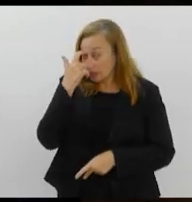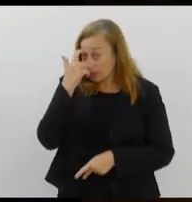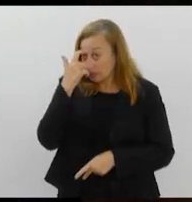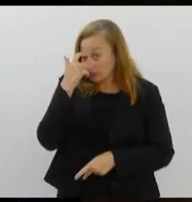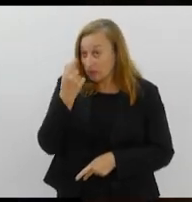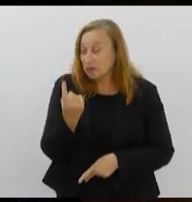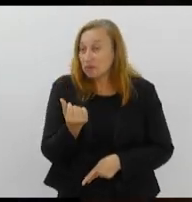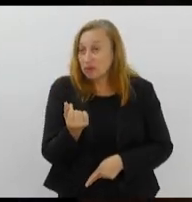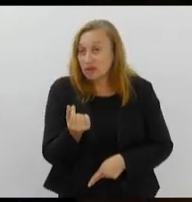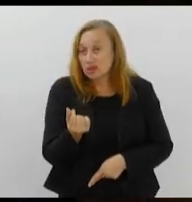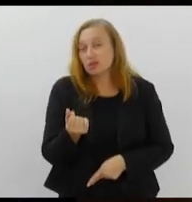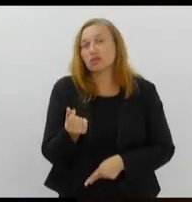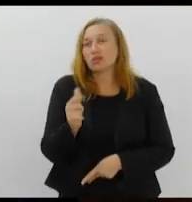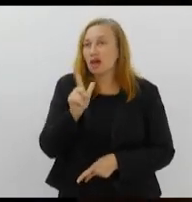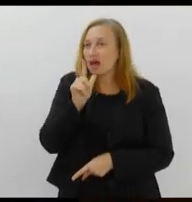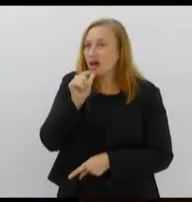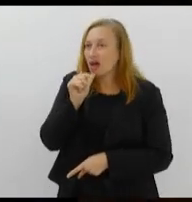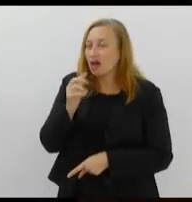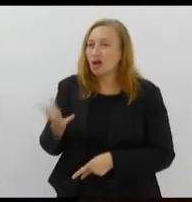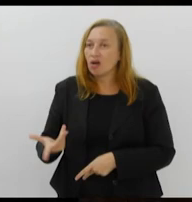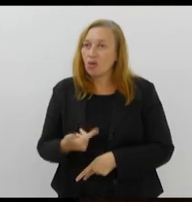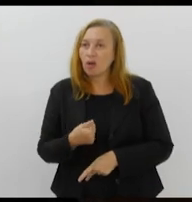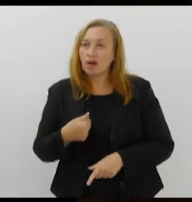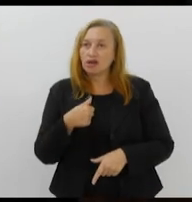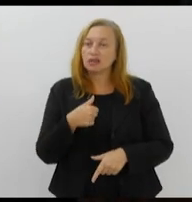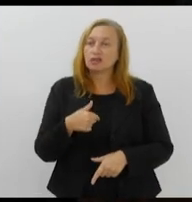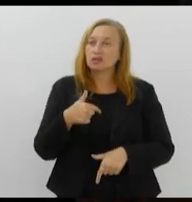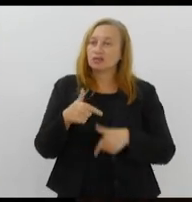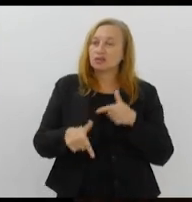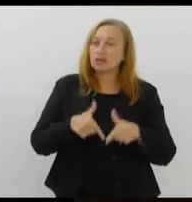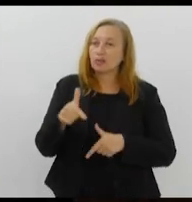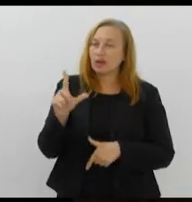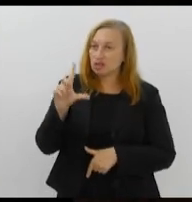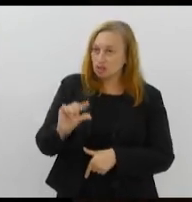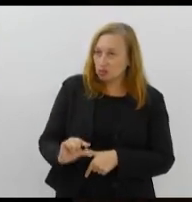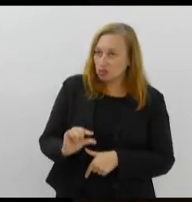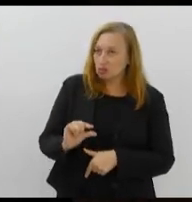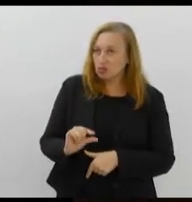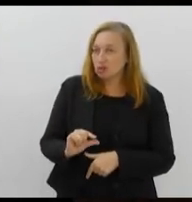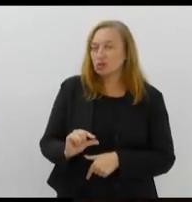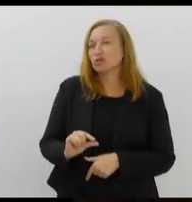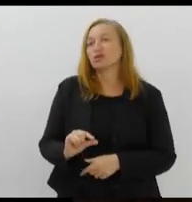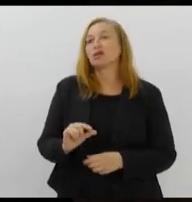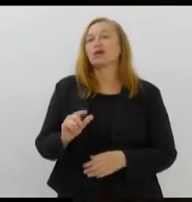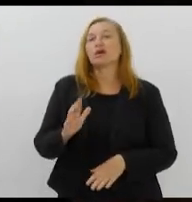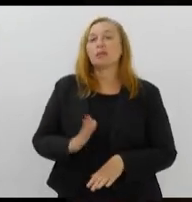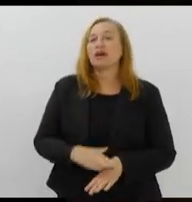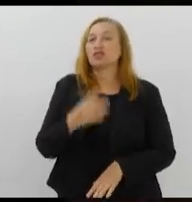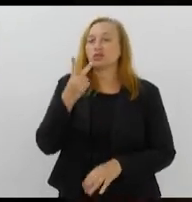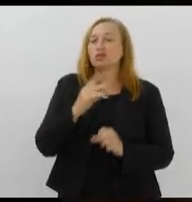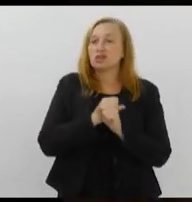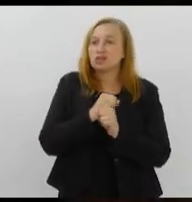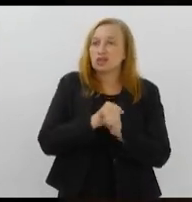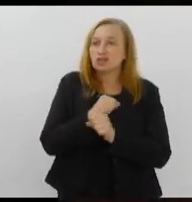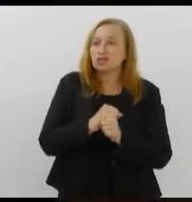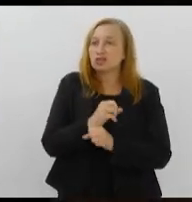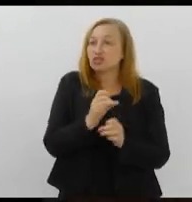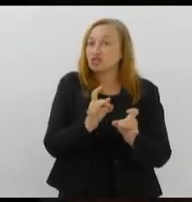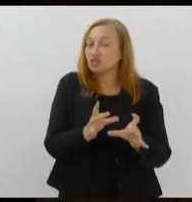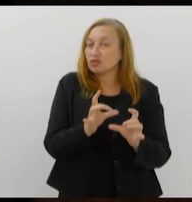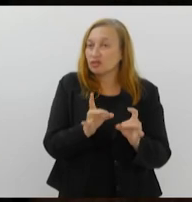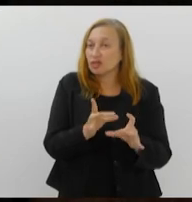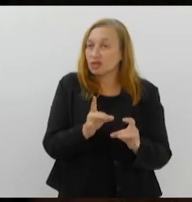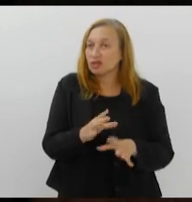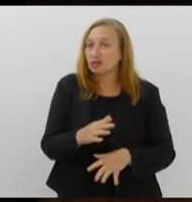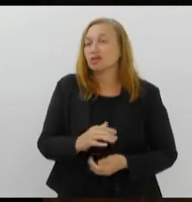água aumentou, a qualidade do serviço diminuiu e, ainda assim, passado mais de 2 anos dessa privatização,